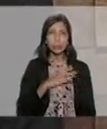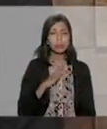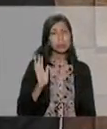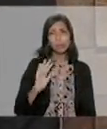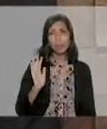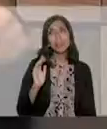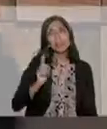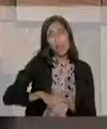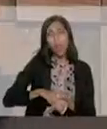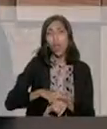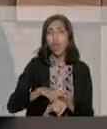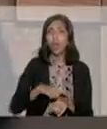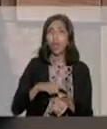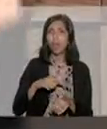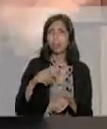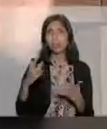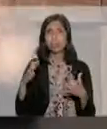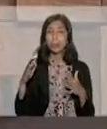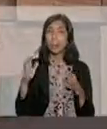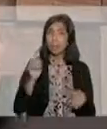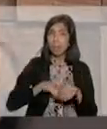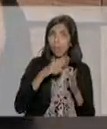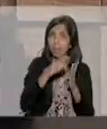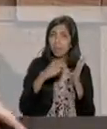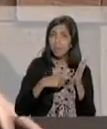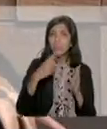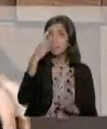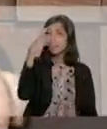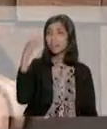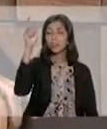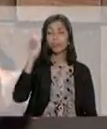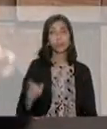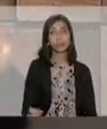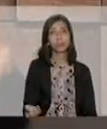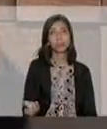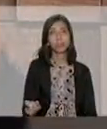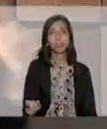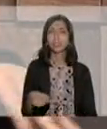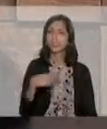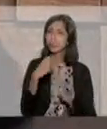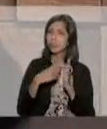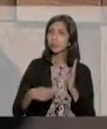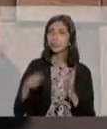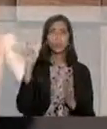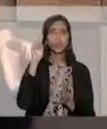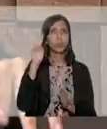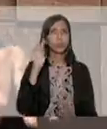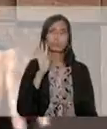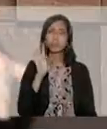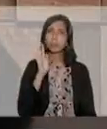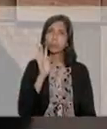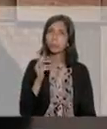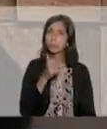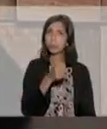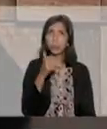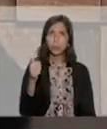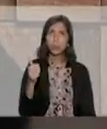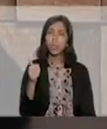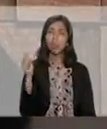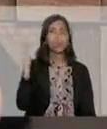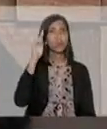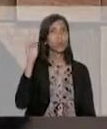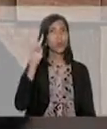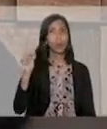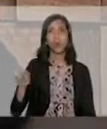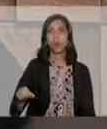eu ouvia, eu tremia. Na hora que eu estava escrevendo, nem lembrava disso. Porque eu pensava no personagem, né? Uhum. Eu escrevia histórias muito bacanas, assim,